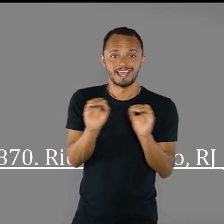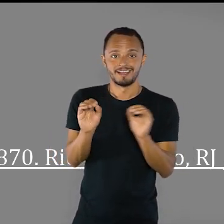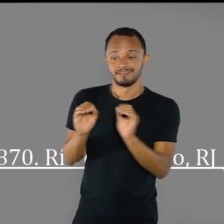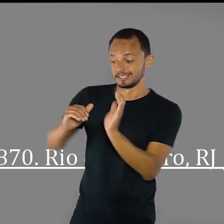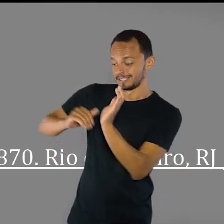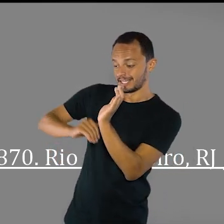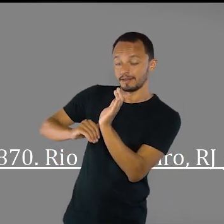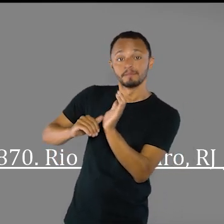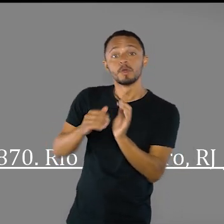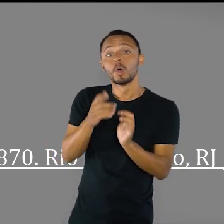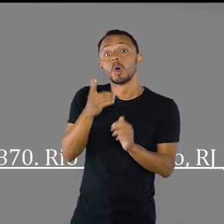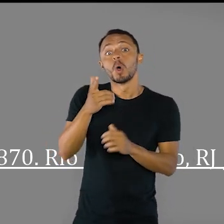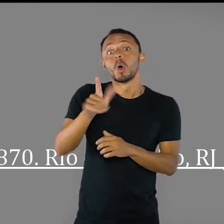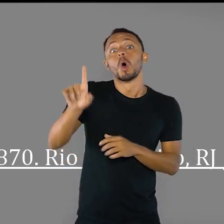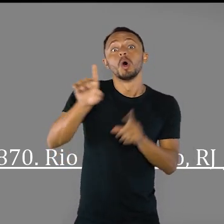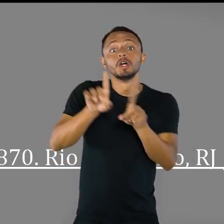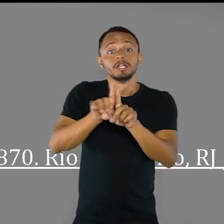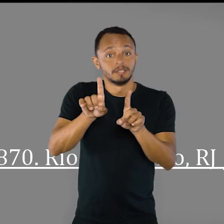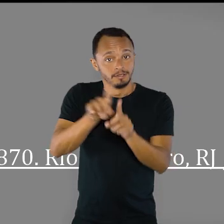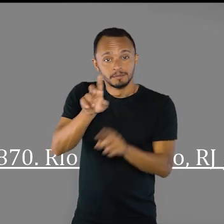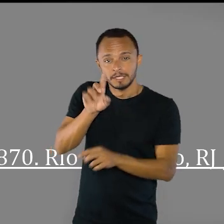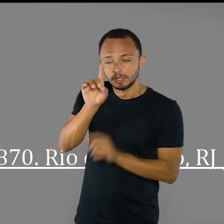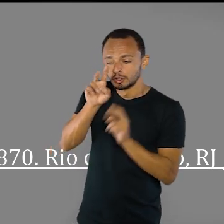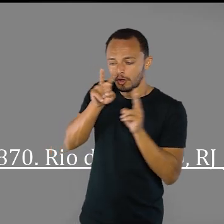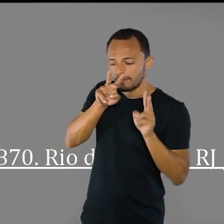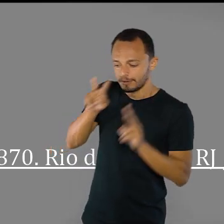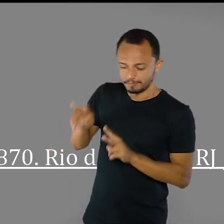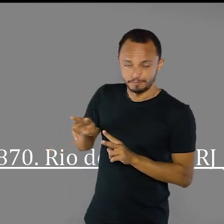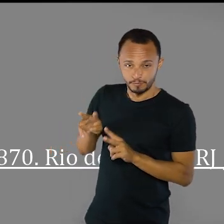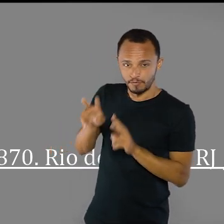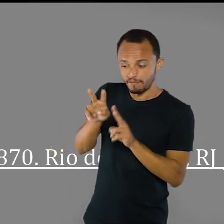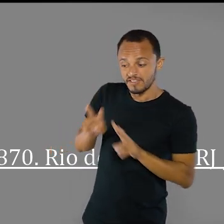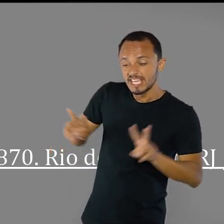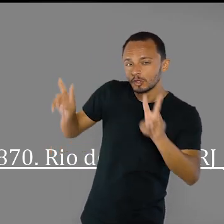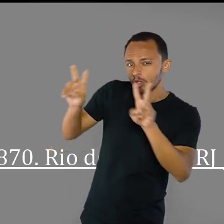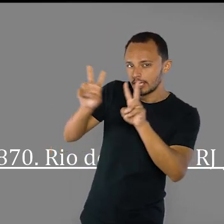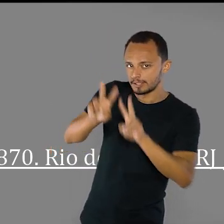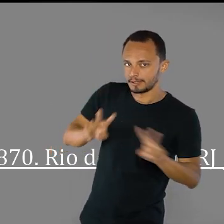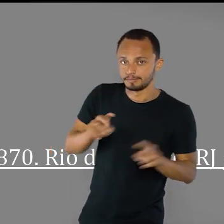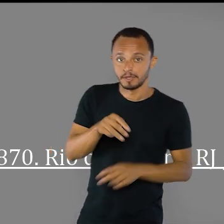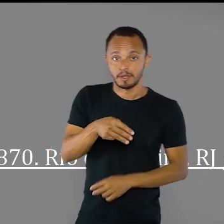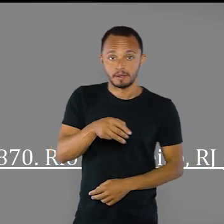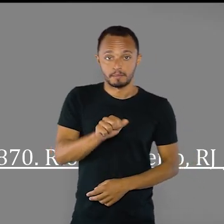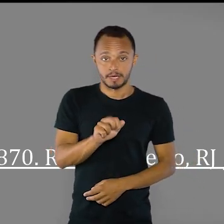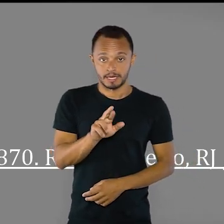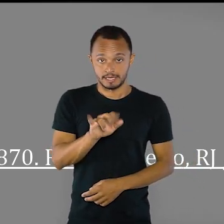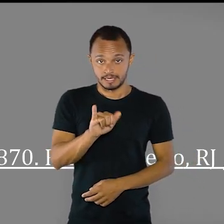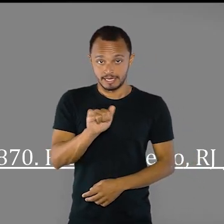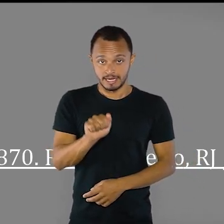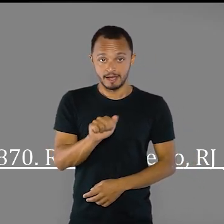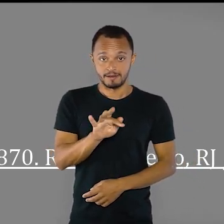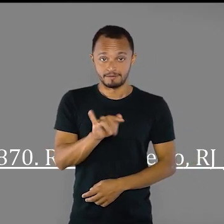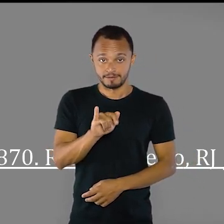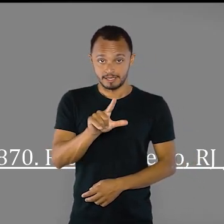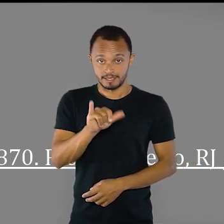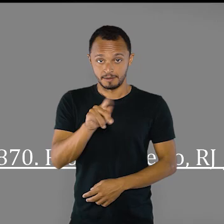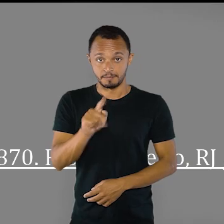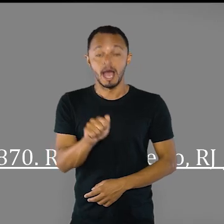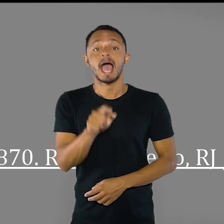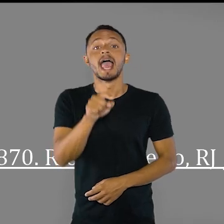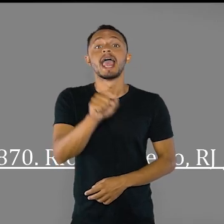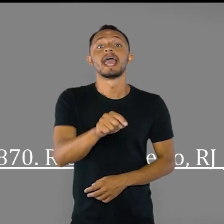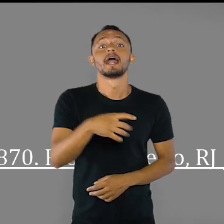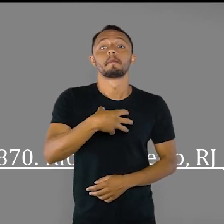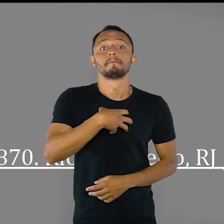inclusive na sua visualidade. Maria Filipa é uma personagem da independência da Bahia, uma